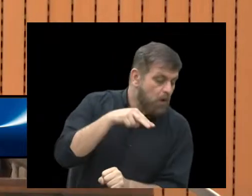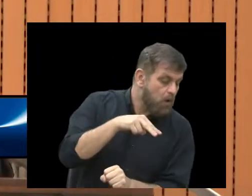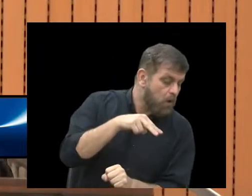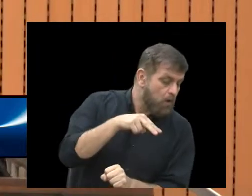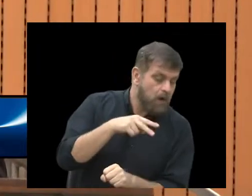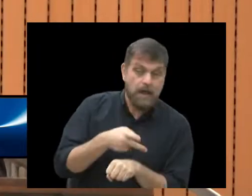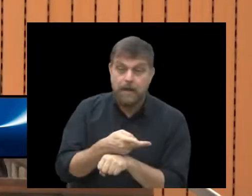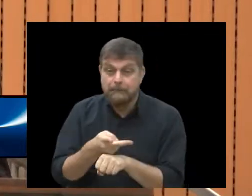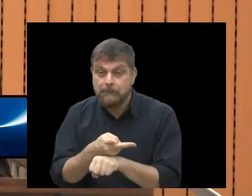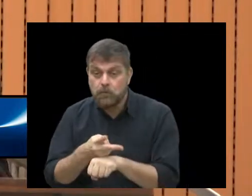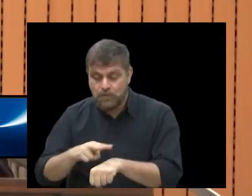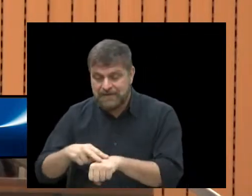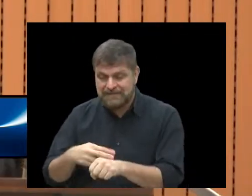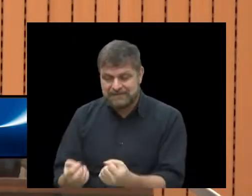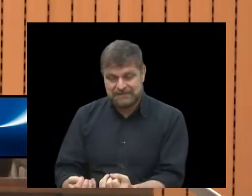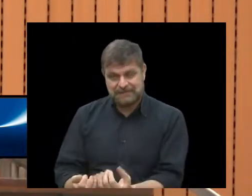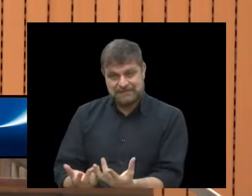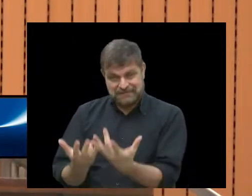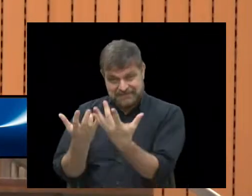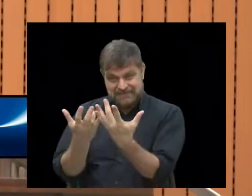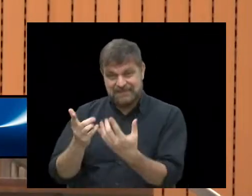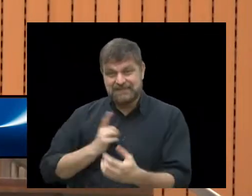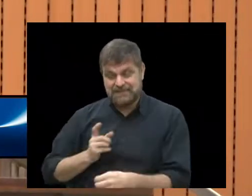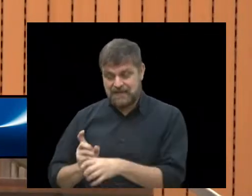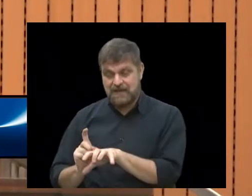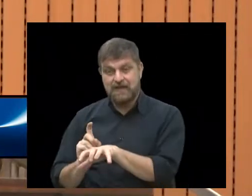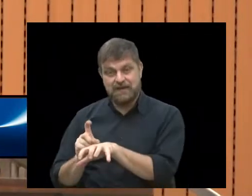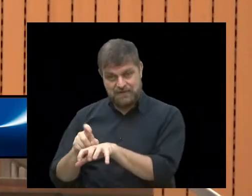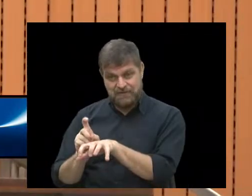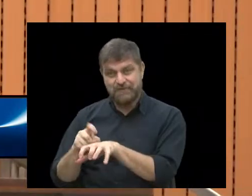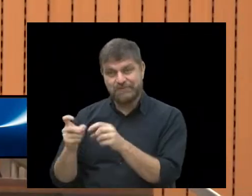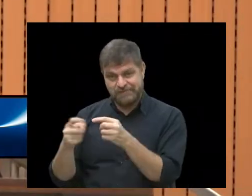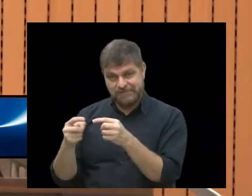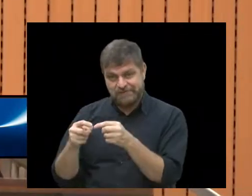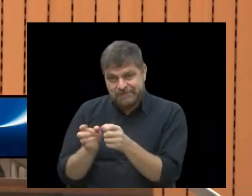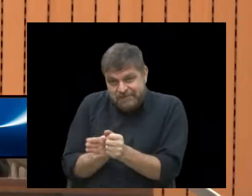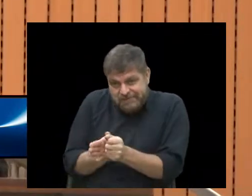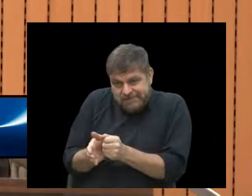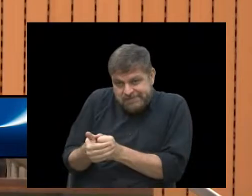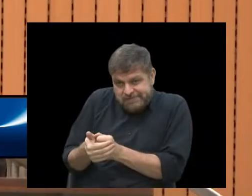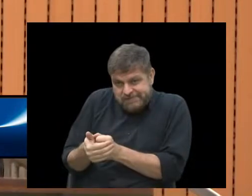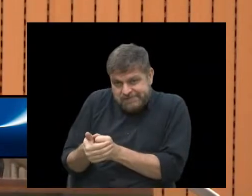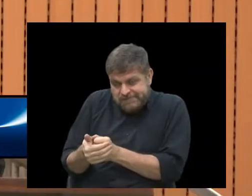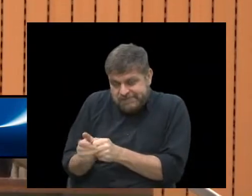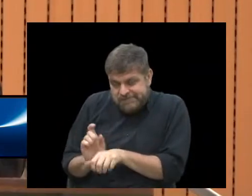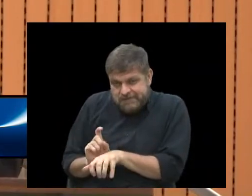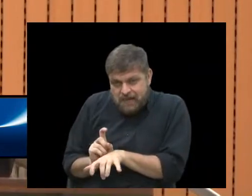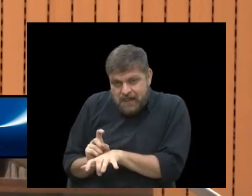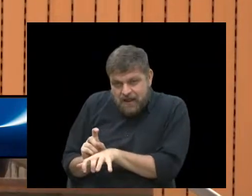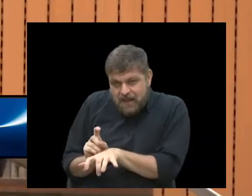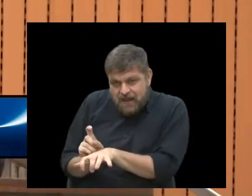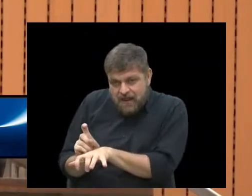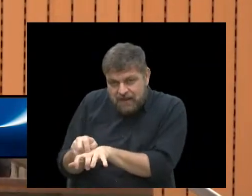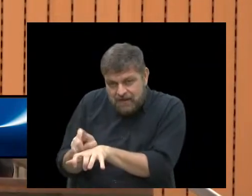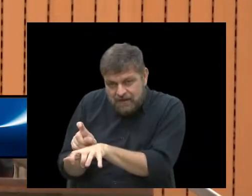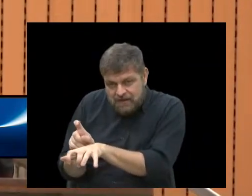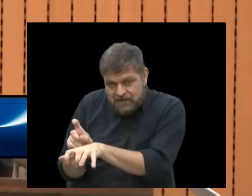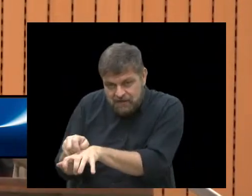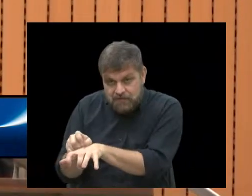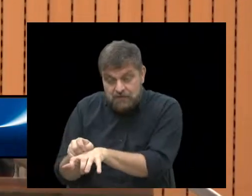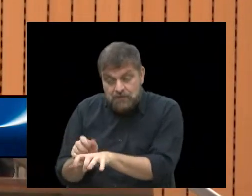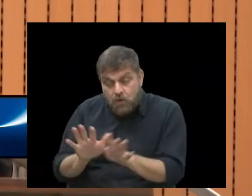quintal, aonde tem grama, eles adoram ficar escondido. Então, tem que fazer um trabalho de